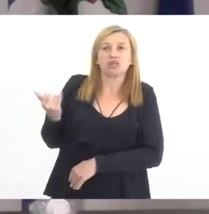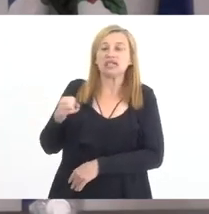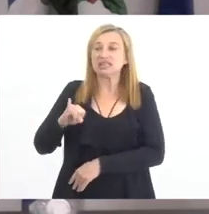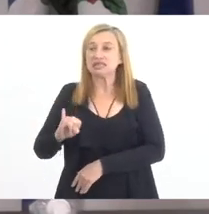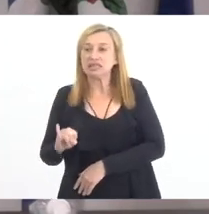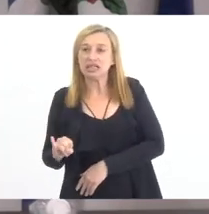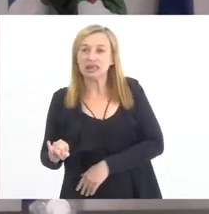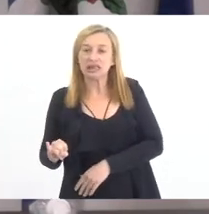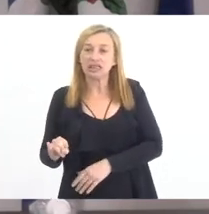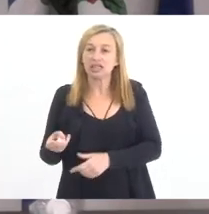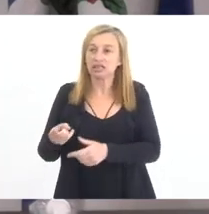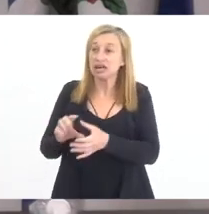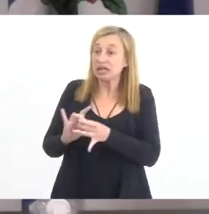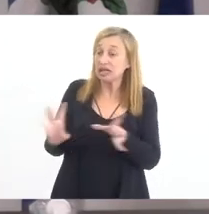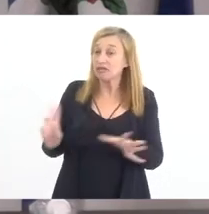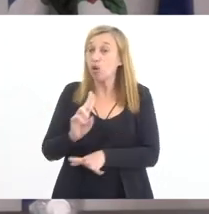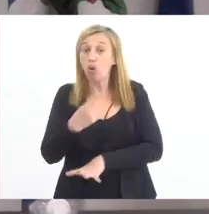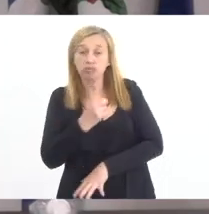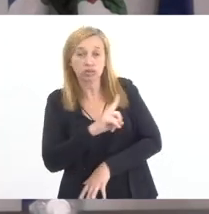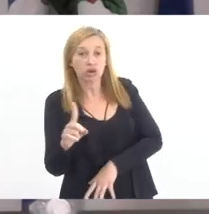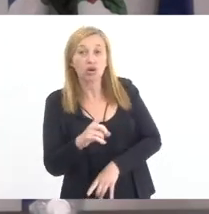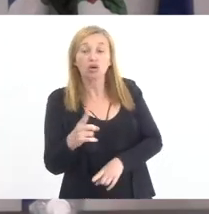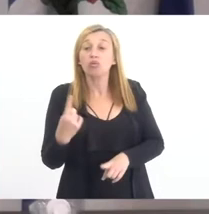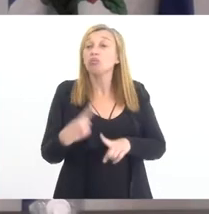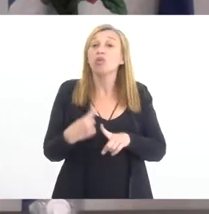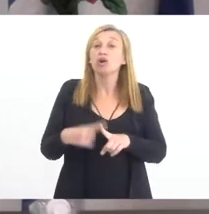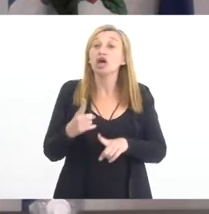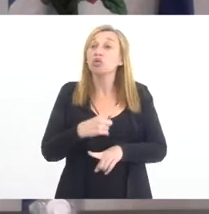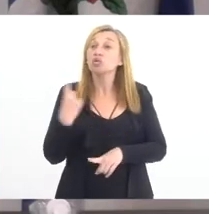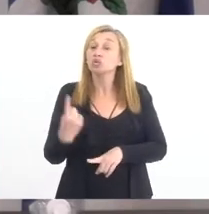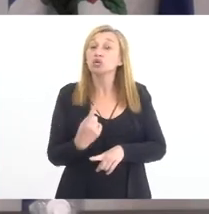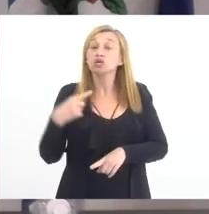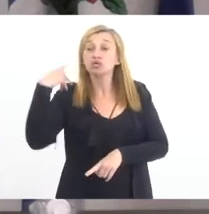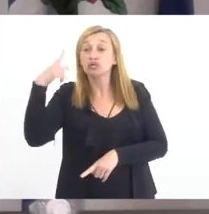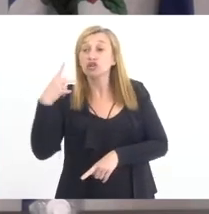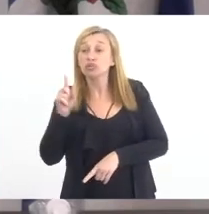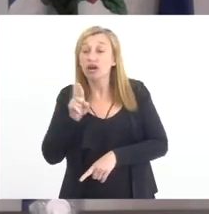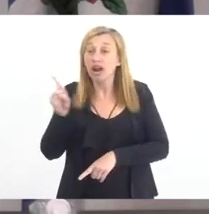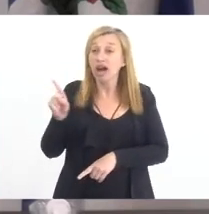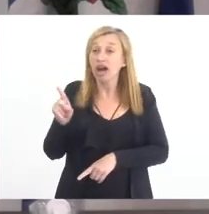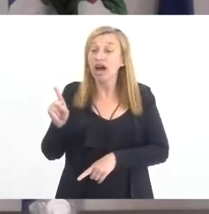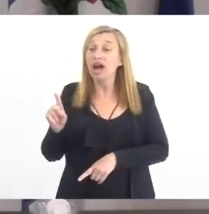ser independente ou não. Por quê? Porque o nosso vestibular,